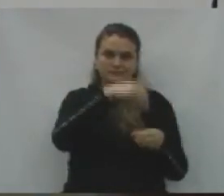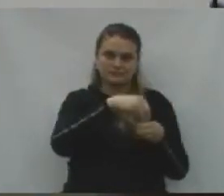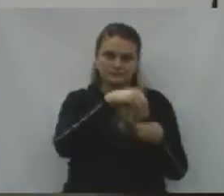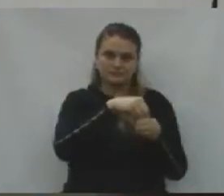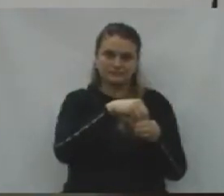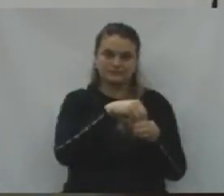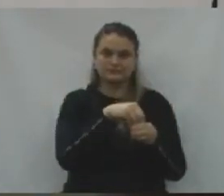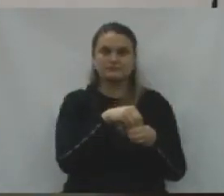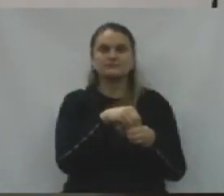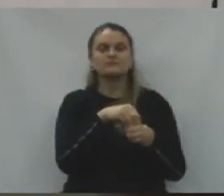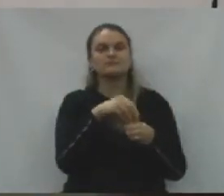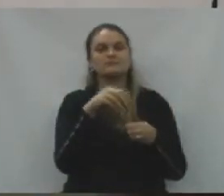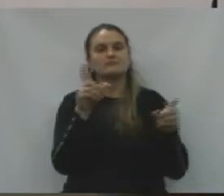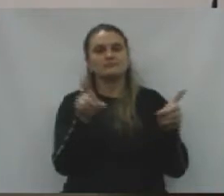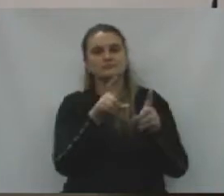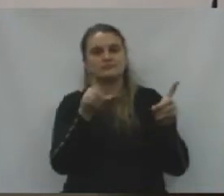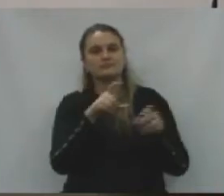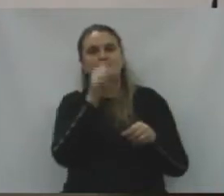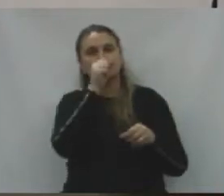colégios,